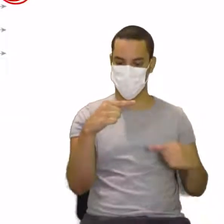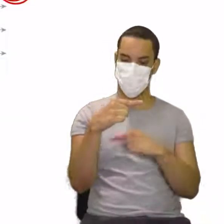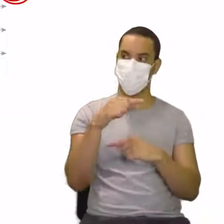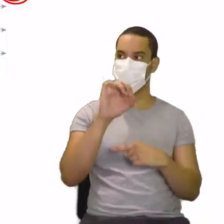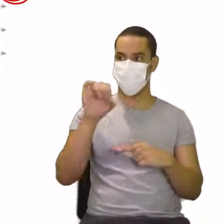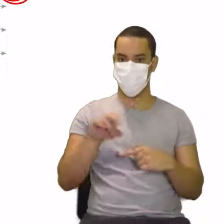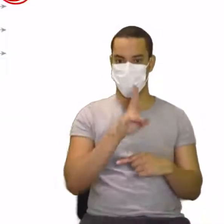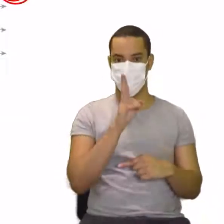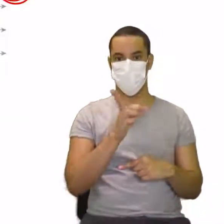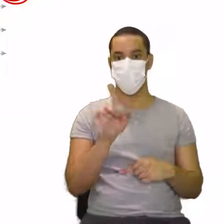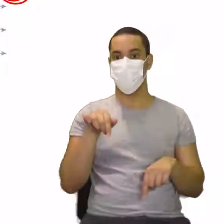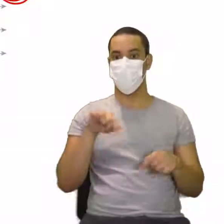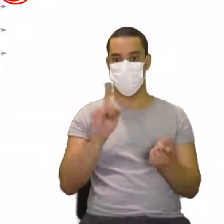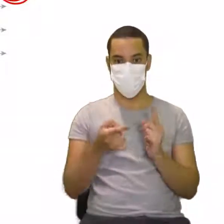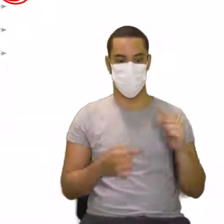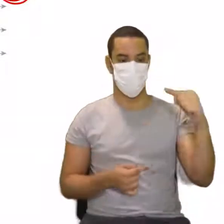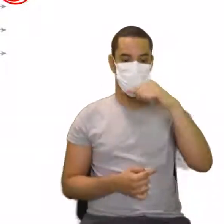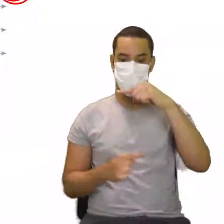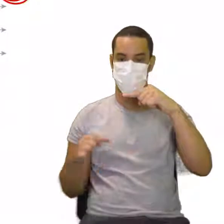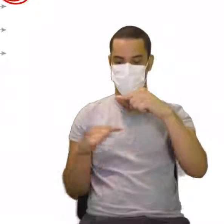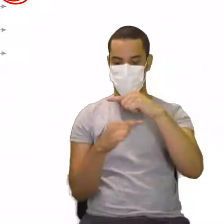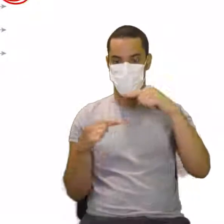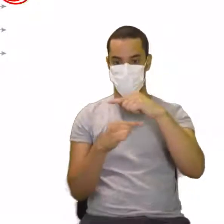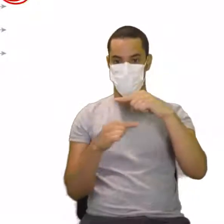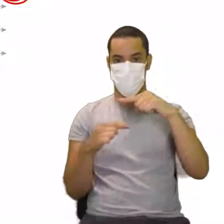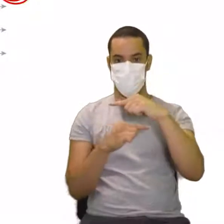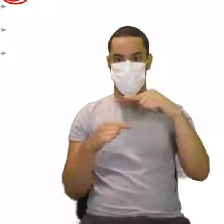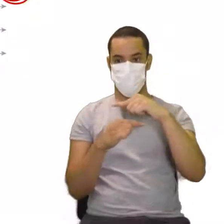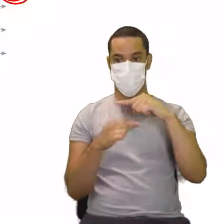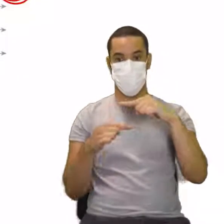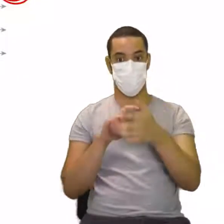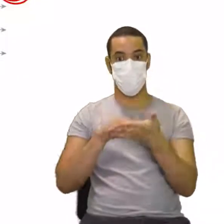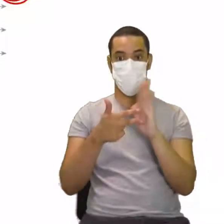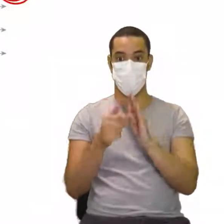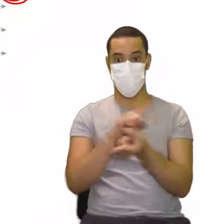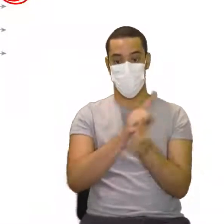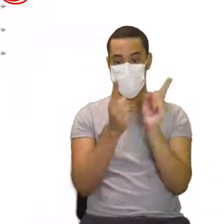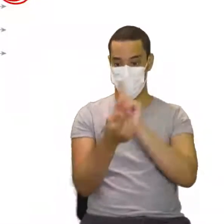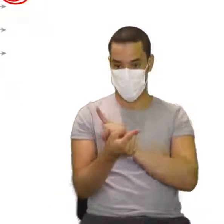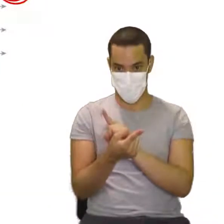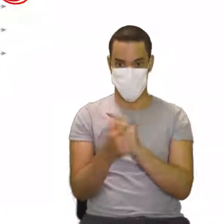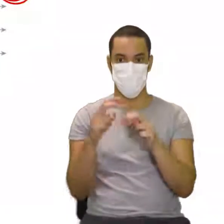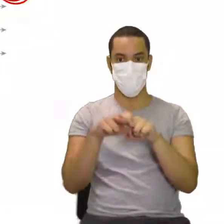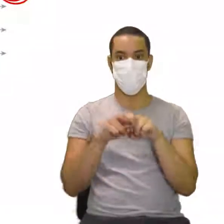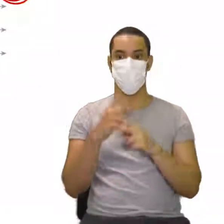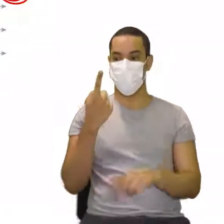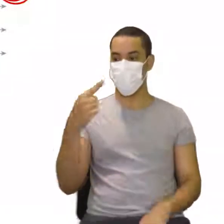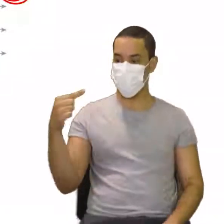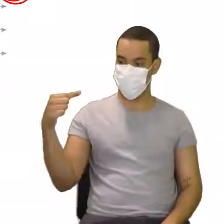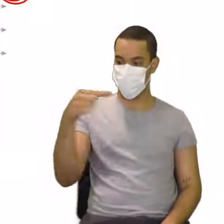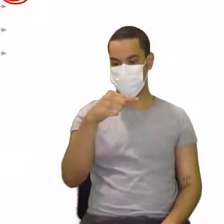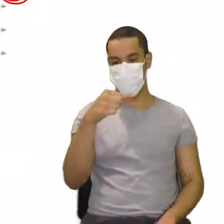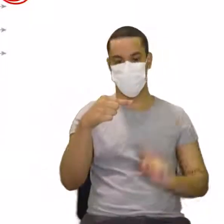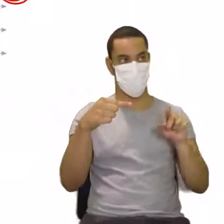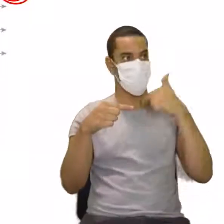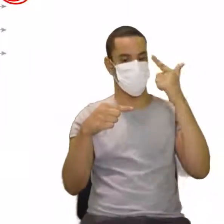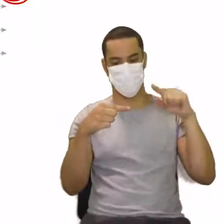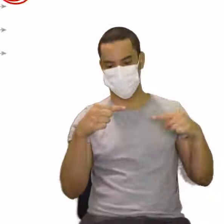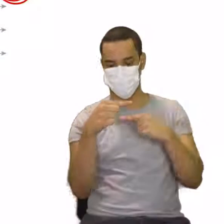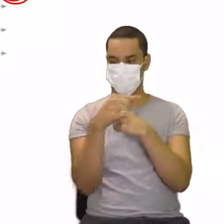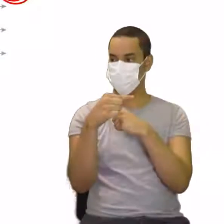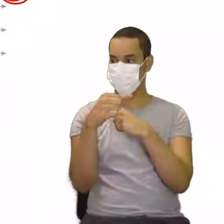e a velocidade da partícula nesse campo está para o outro sentido. Então, um está para a direita, o outro para a